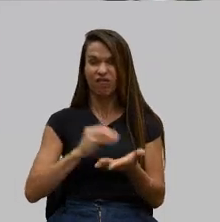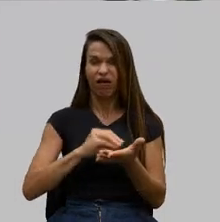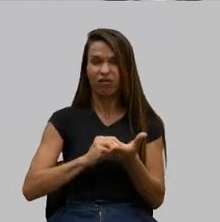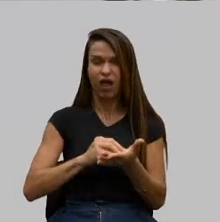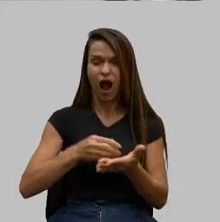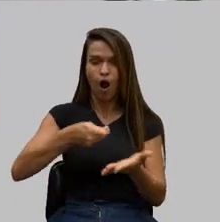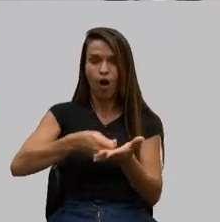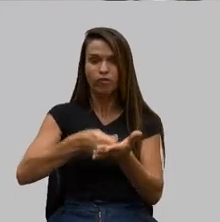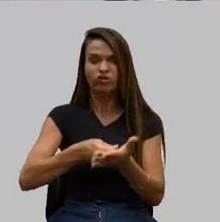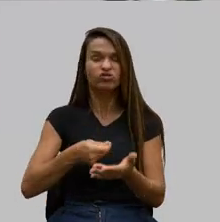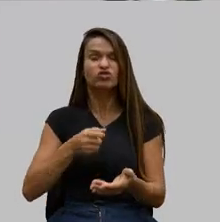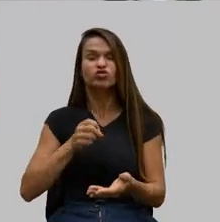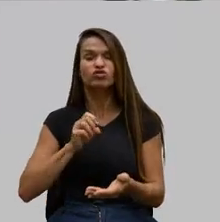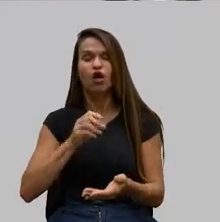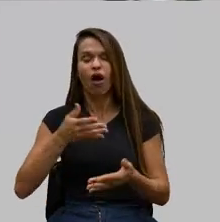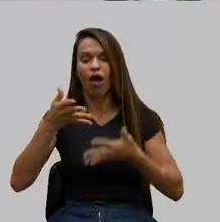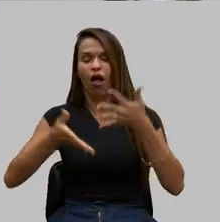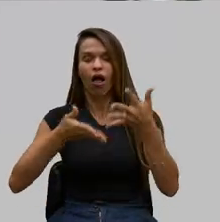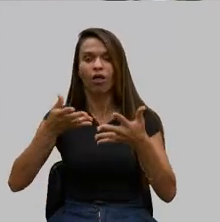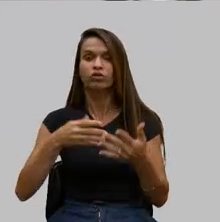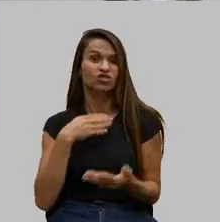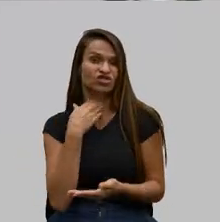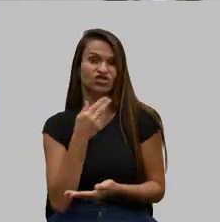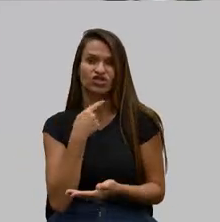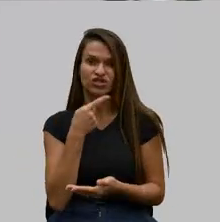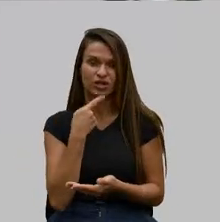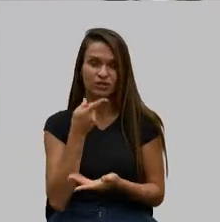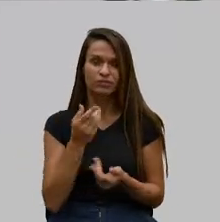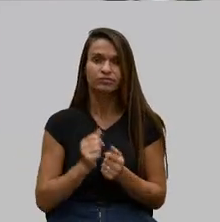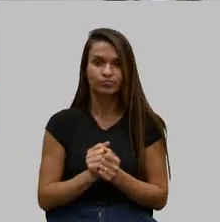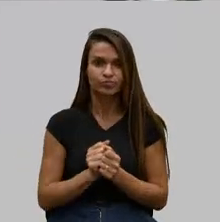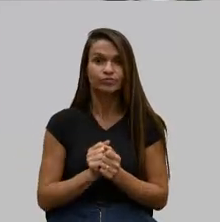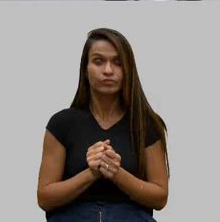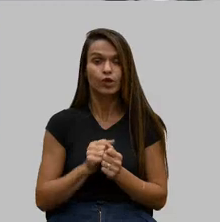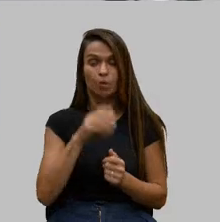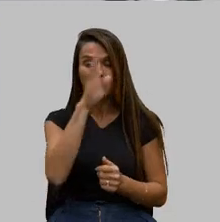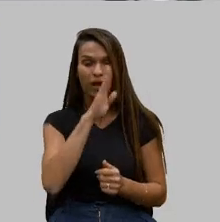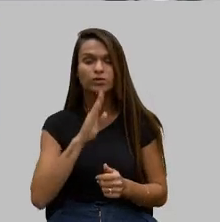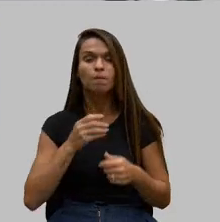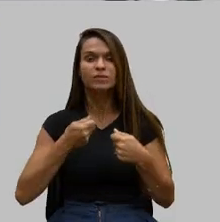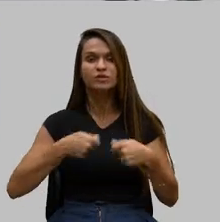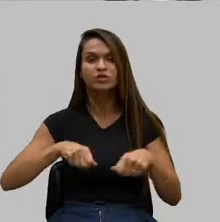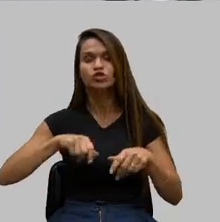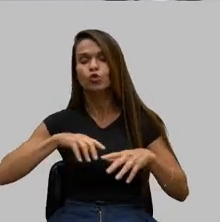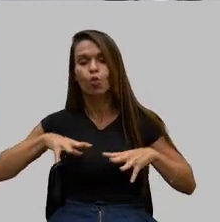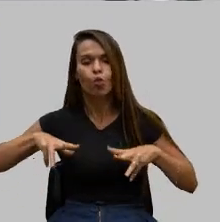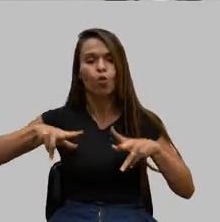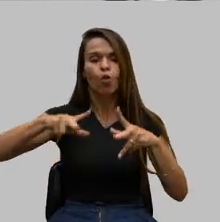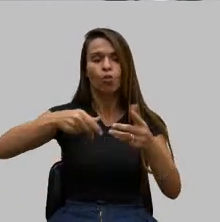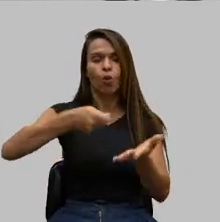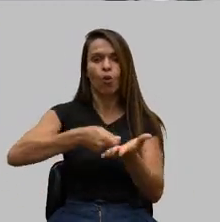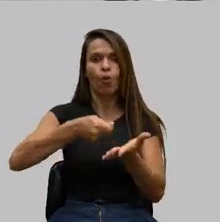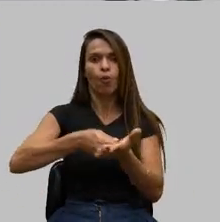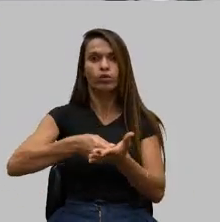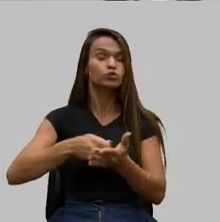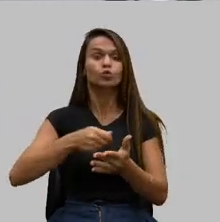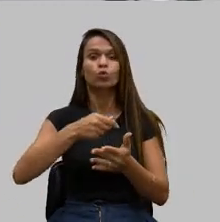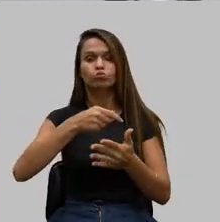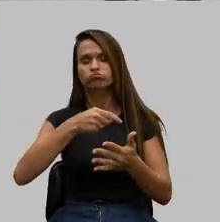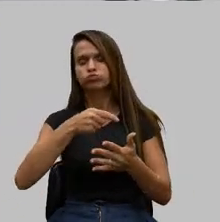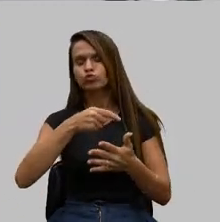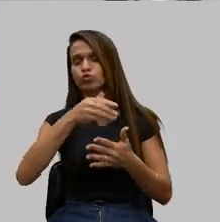adianta não resolve né O Brasil precisa de todos nós cobrando aquilo que realmente é necessário do